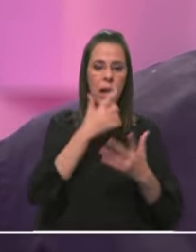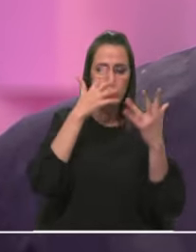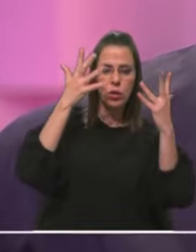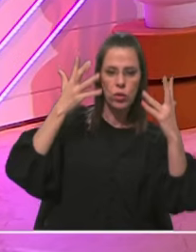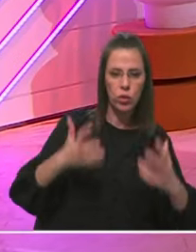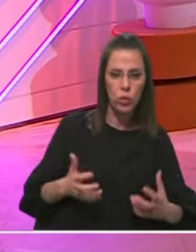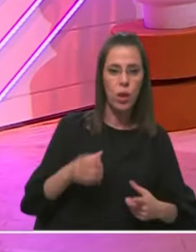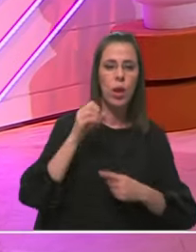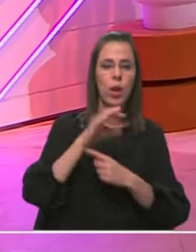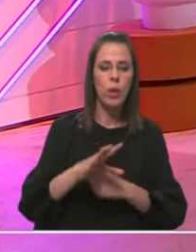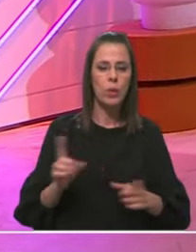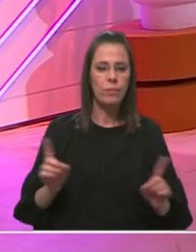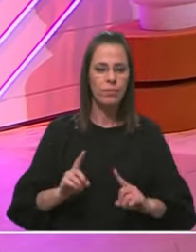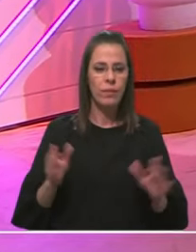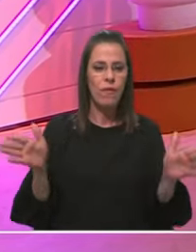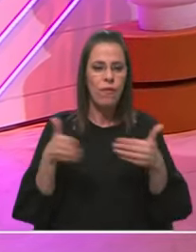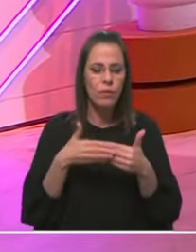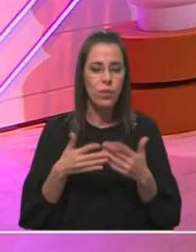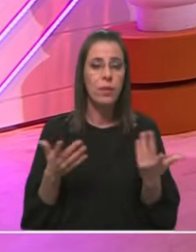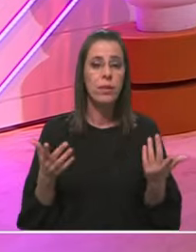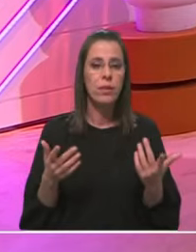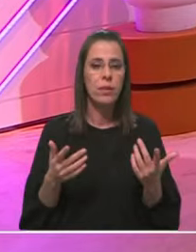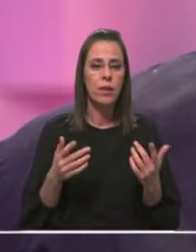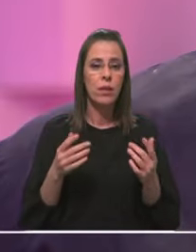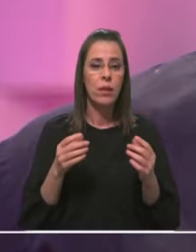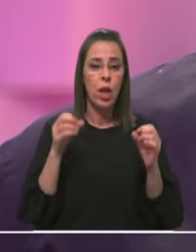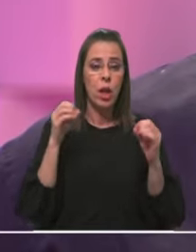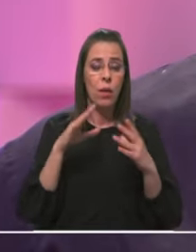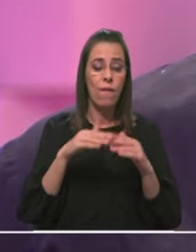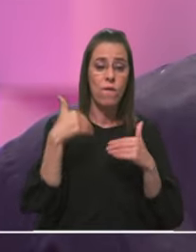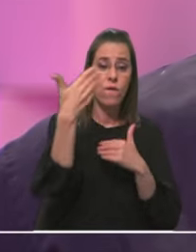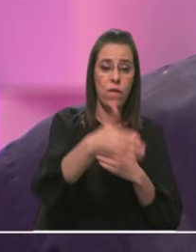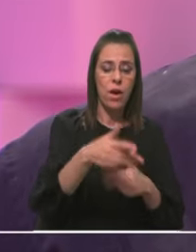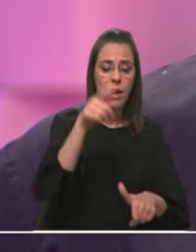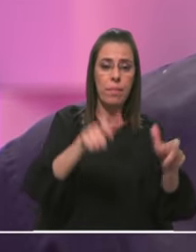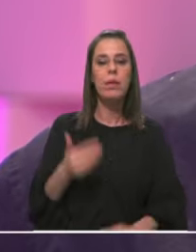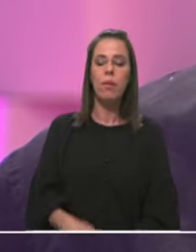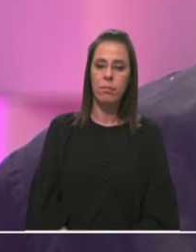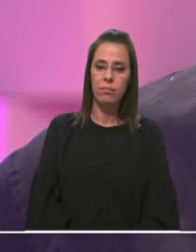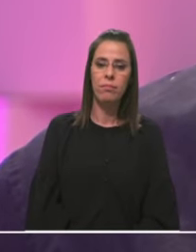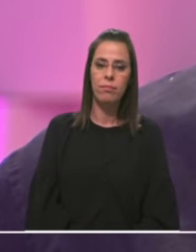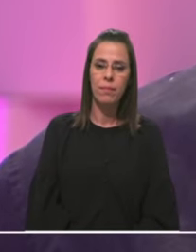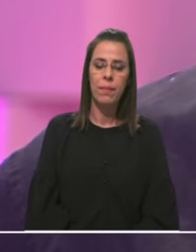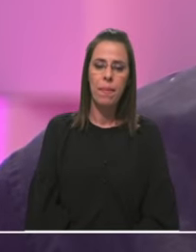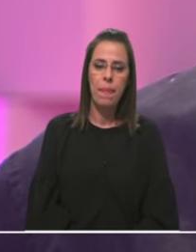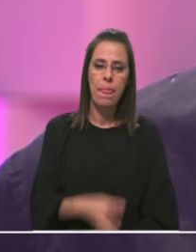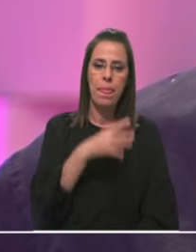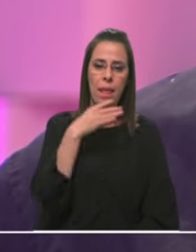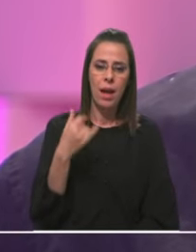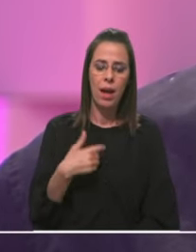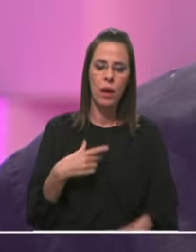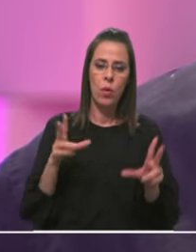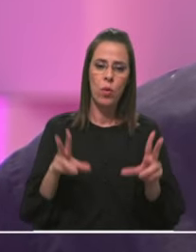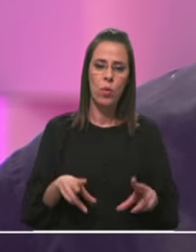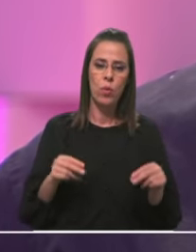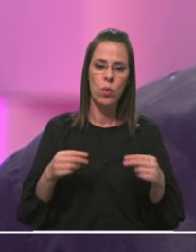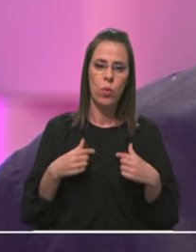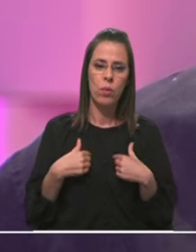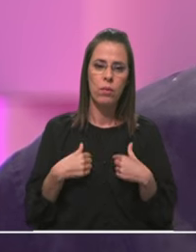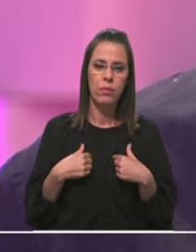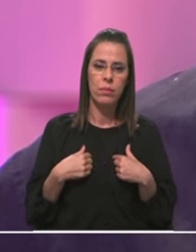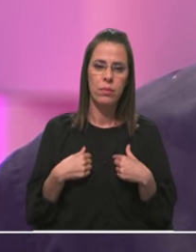muito muito fechada sem sem grande contacto com o exterior e com as pessoas e é engraçado eu nunca tive nenhum